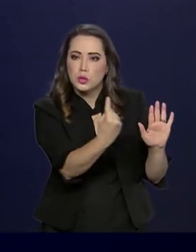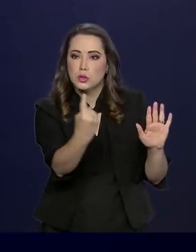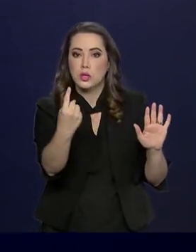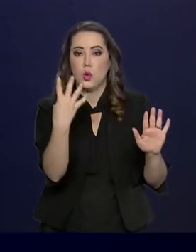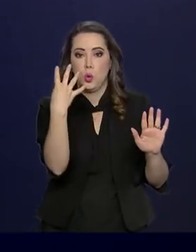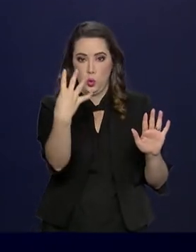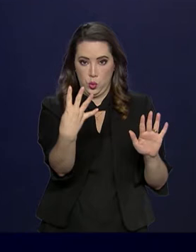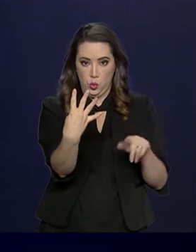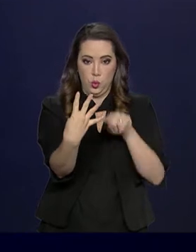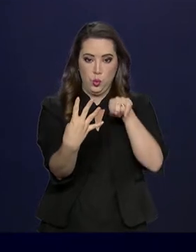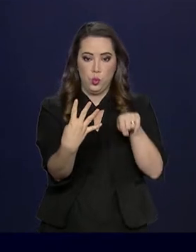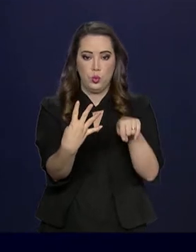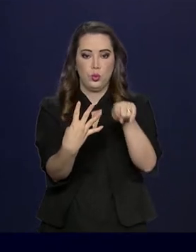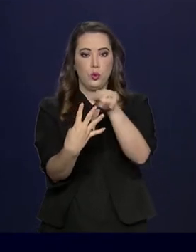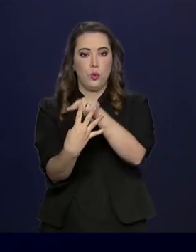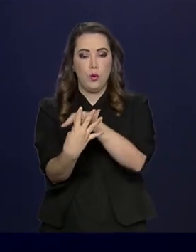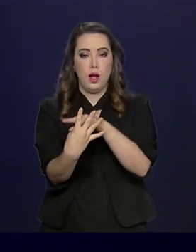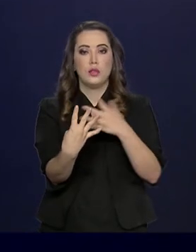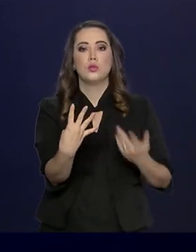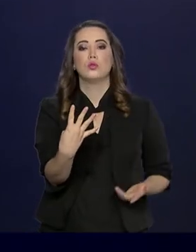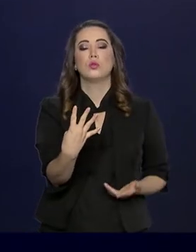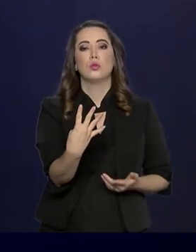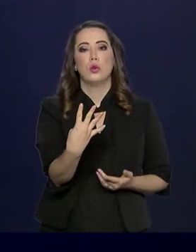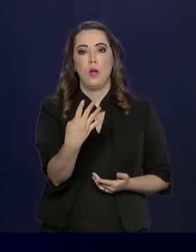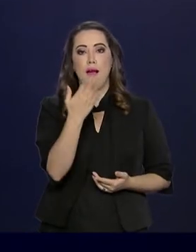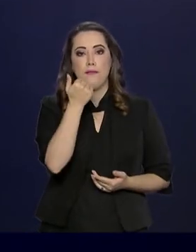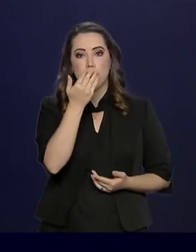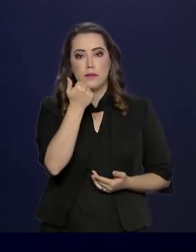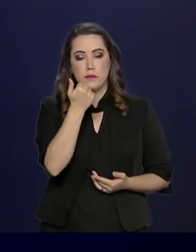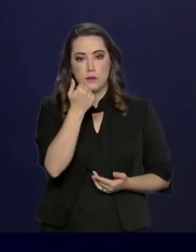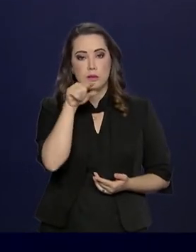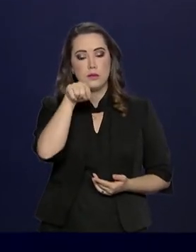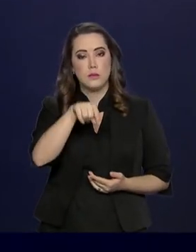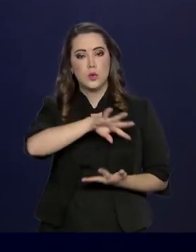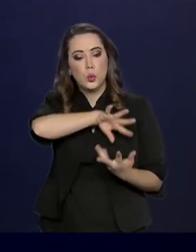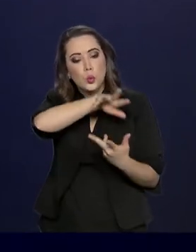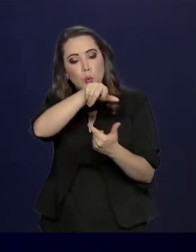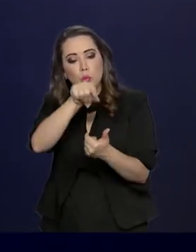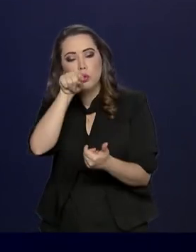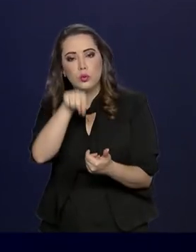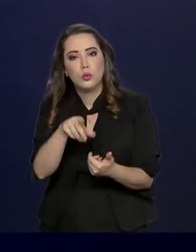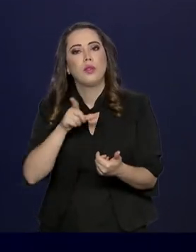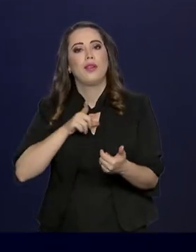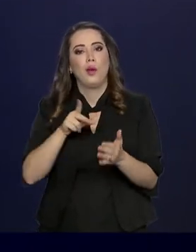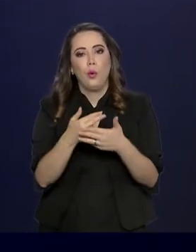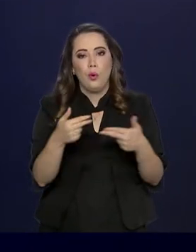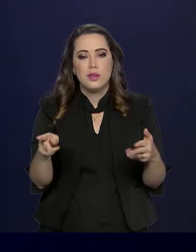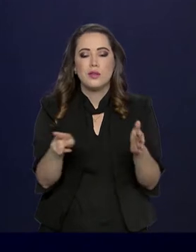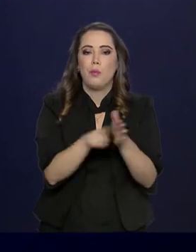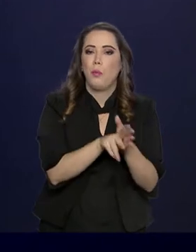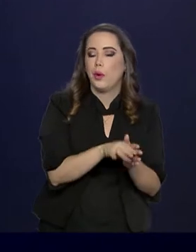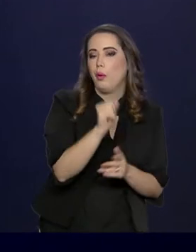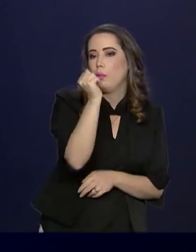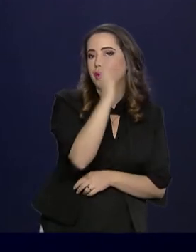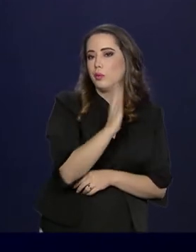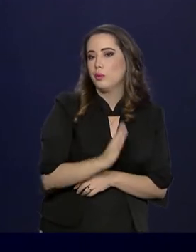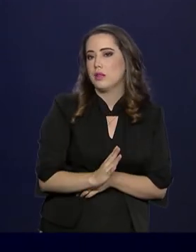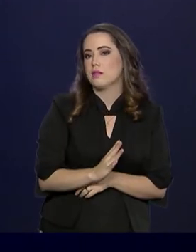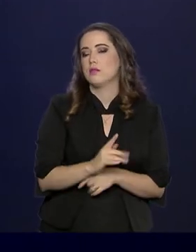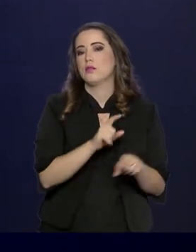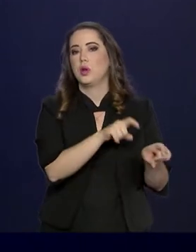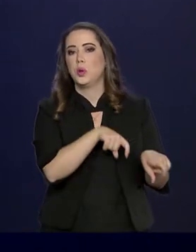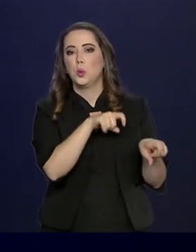pratos que se come no mundo por dia, tem alguma coisa que vem da agricultura ou da